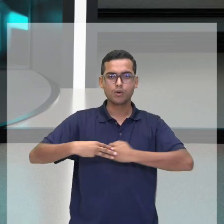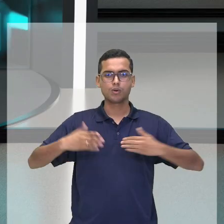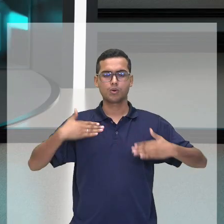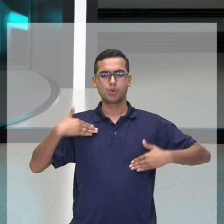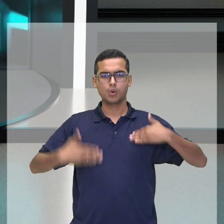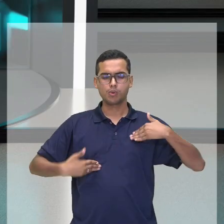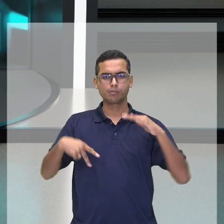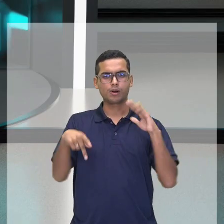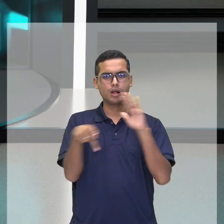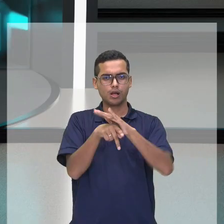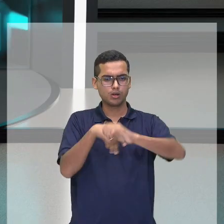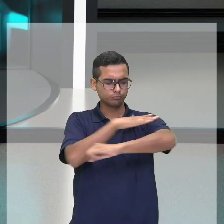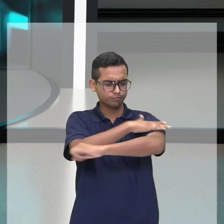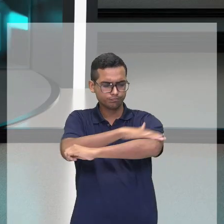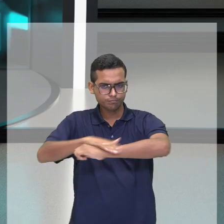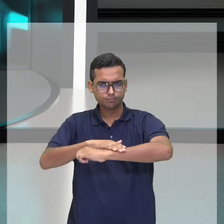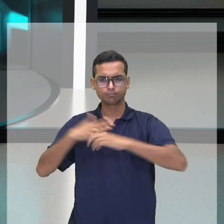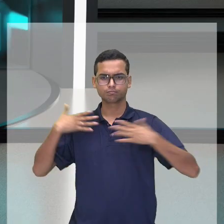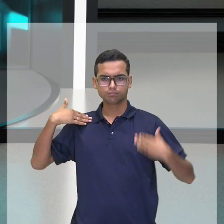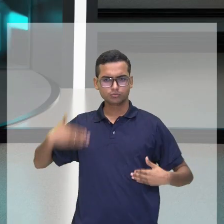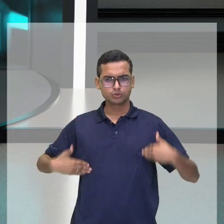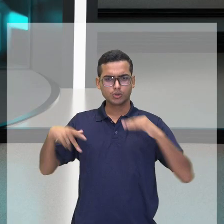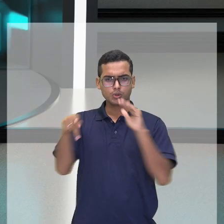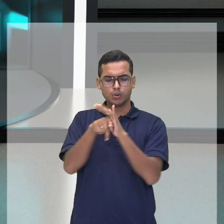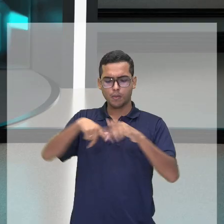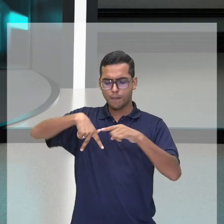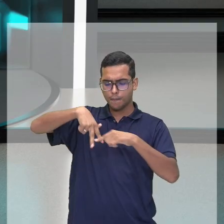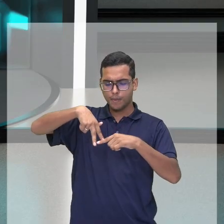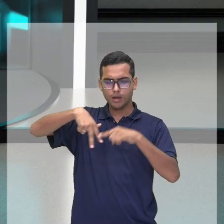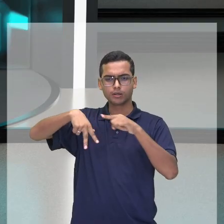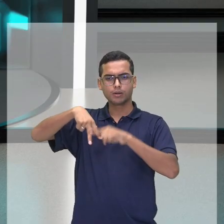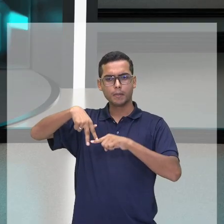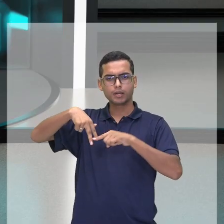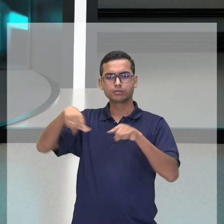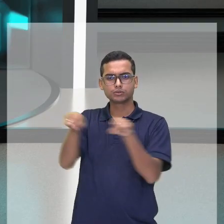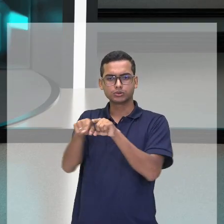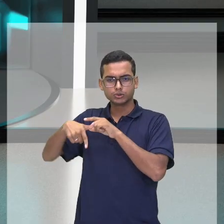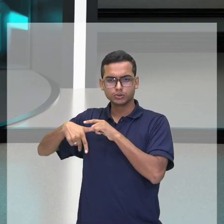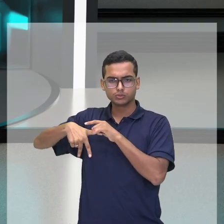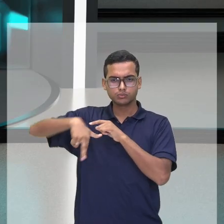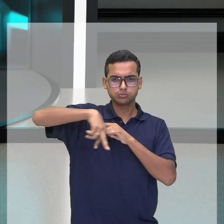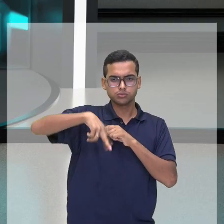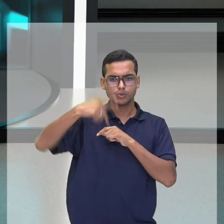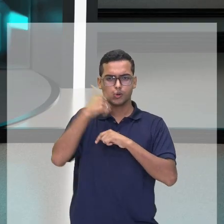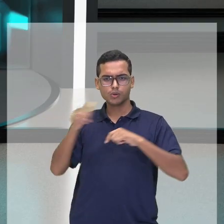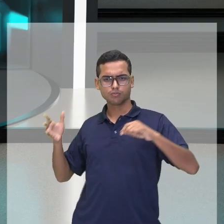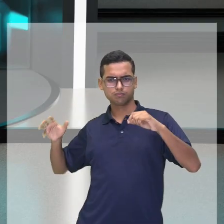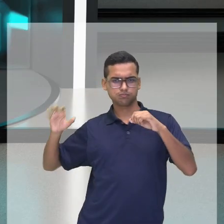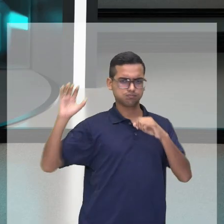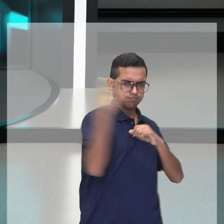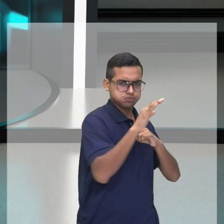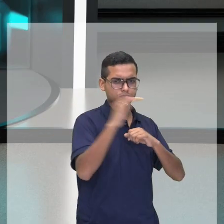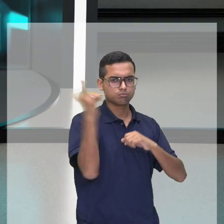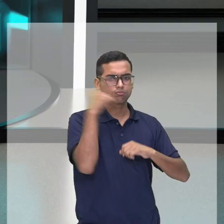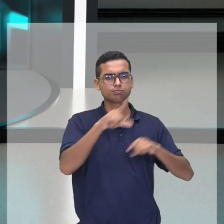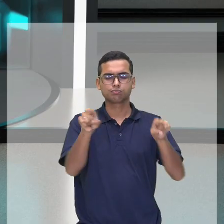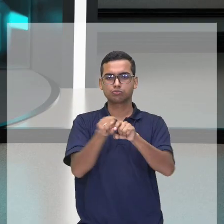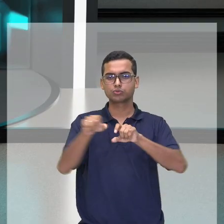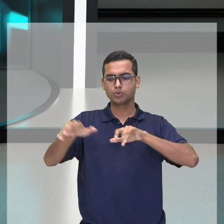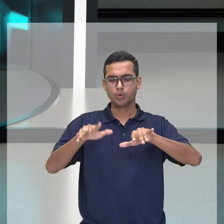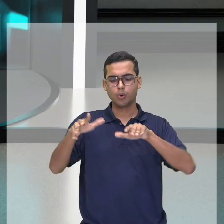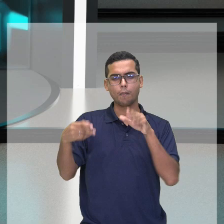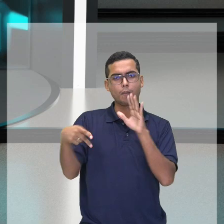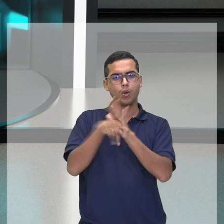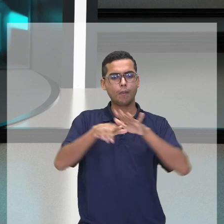das pernas, ao mesmo tempo, mas é feito com toda essa